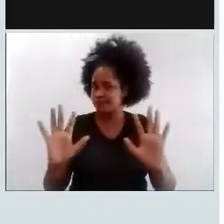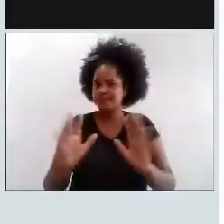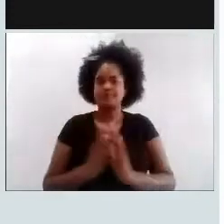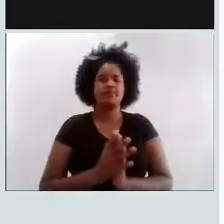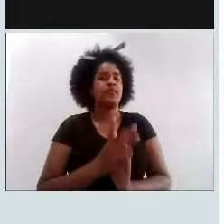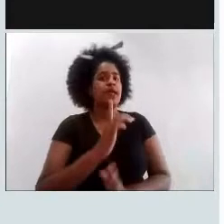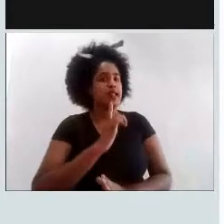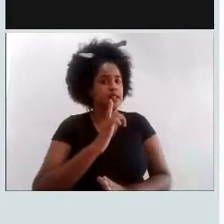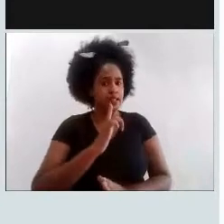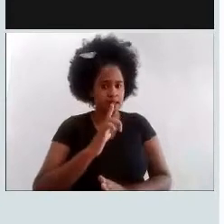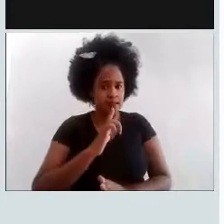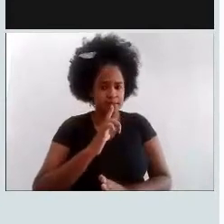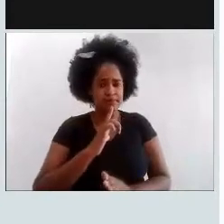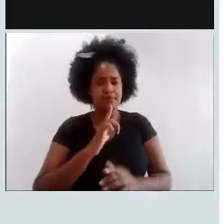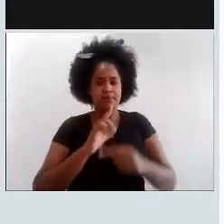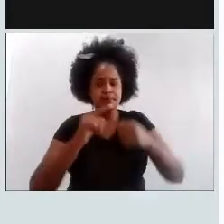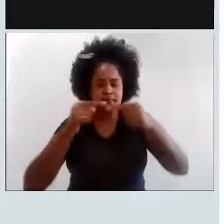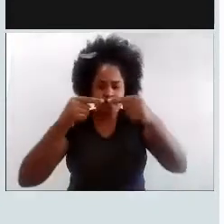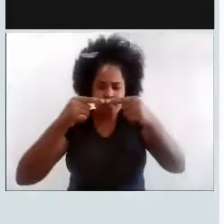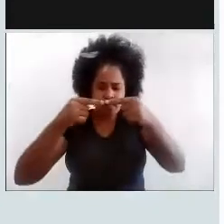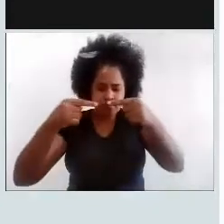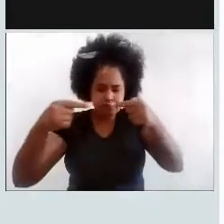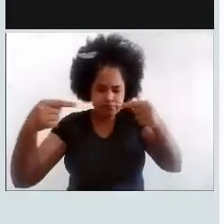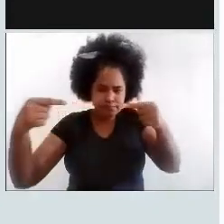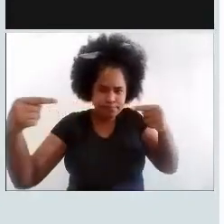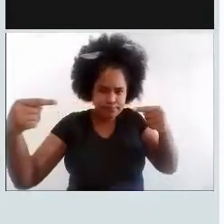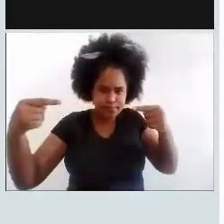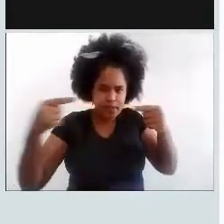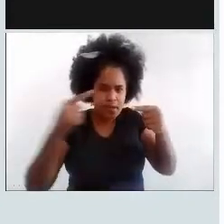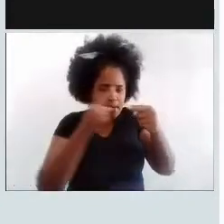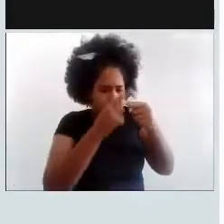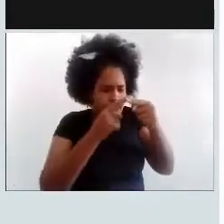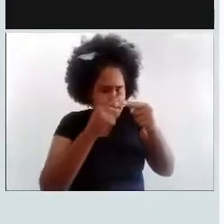tem infinitos pontos e também fora dela.